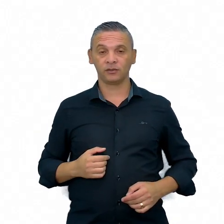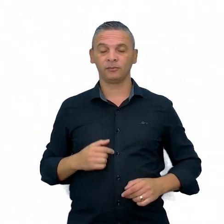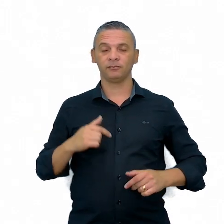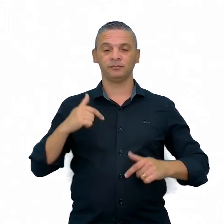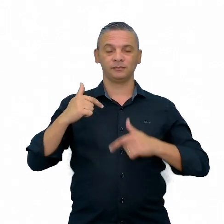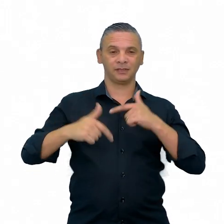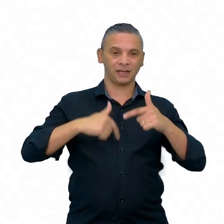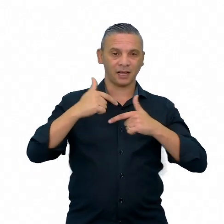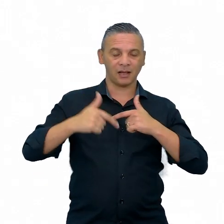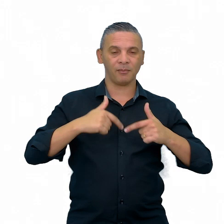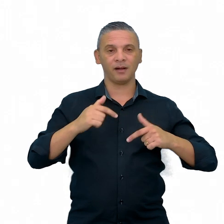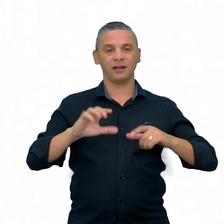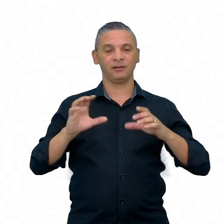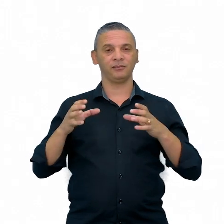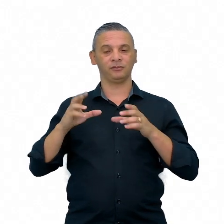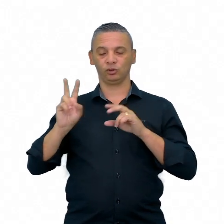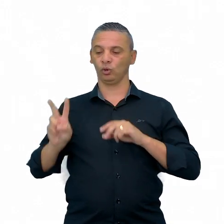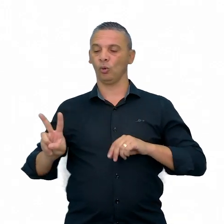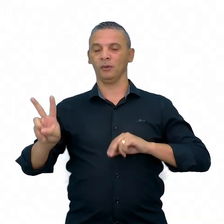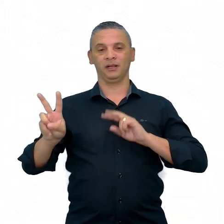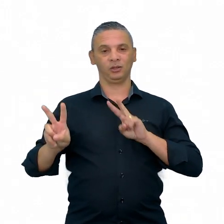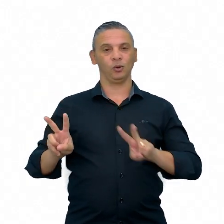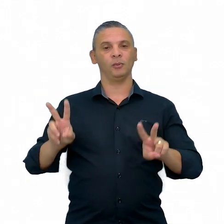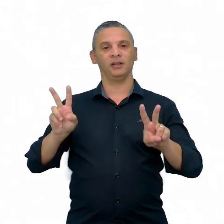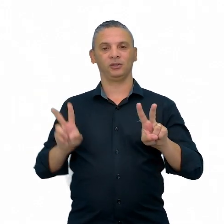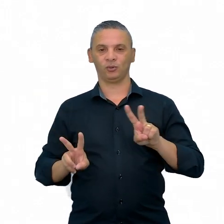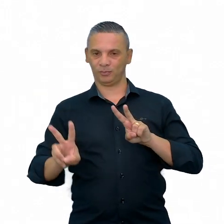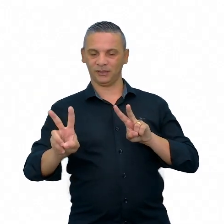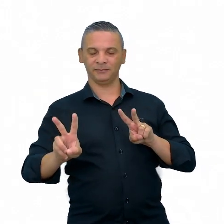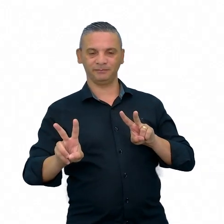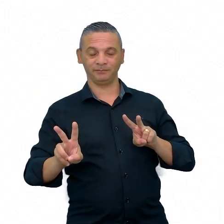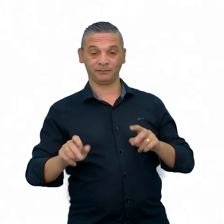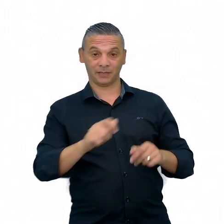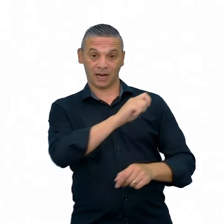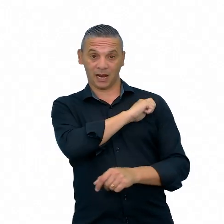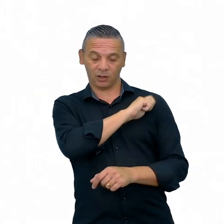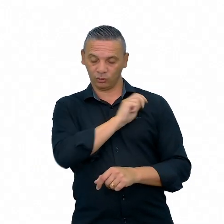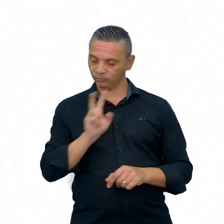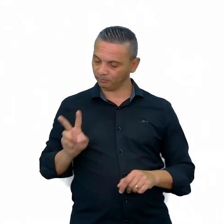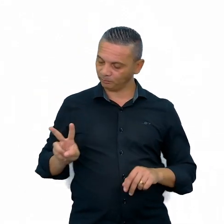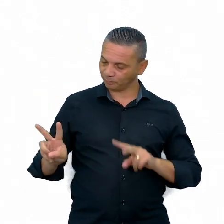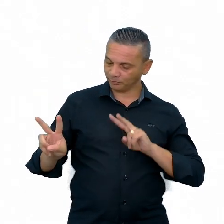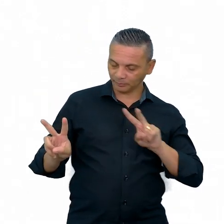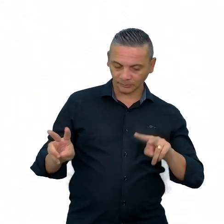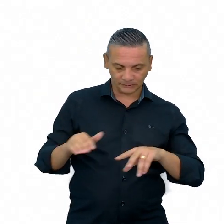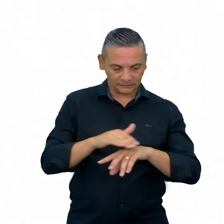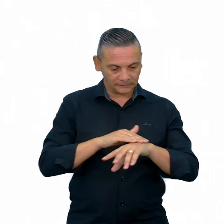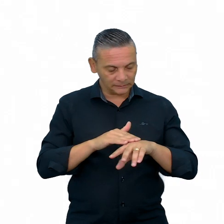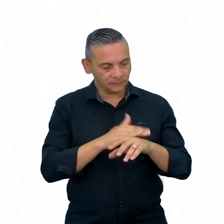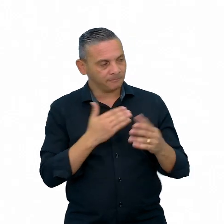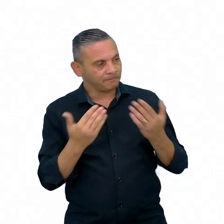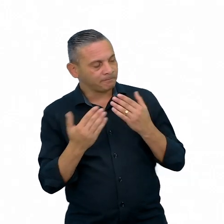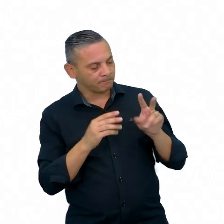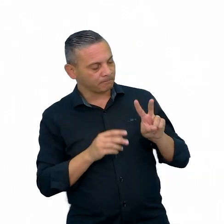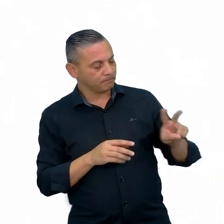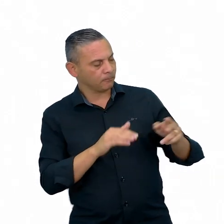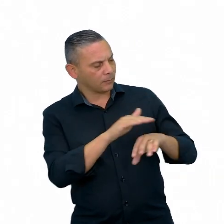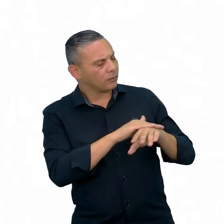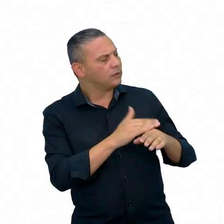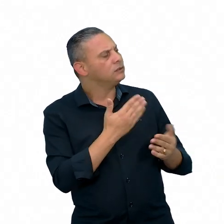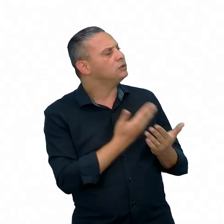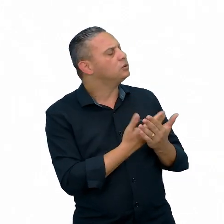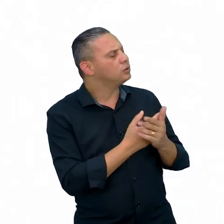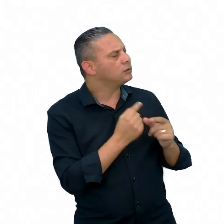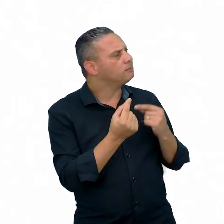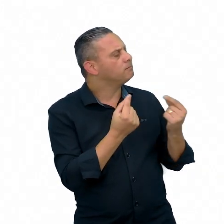trabalhos sejam realizados em dupla, né? Para que esses estudantes eles possam conversar, discutir o que eles estão estudando